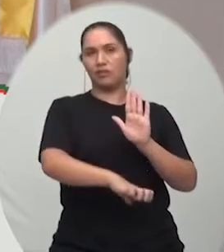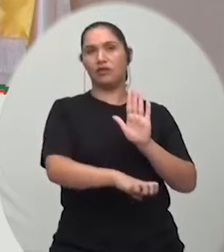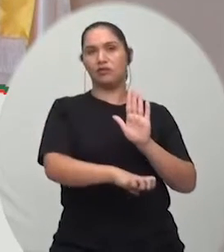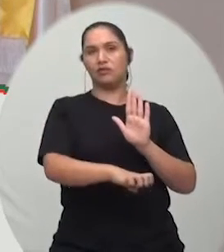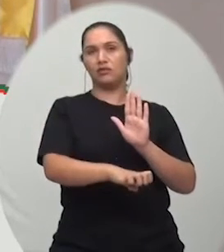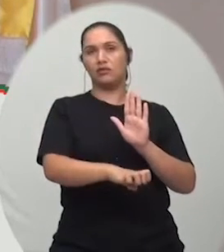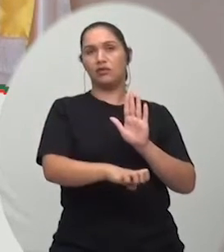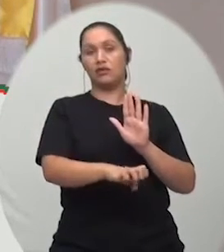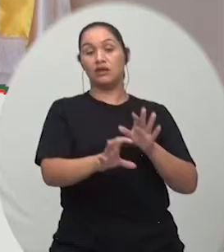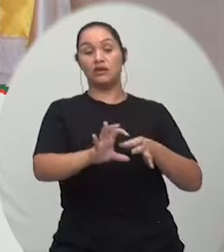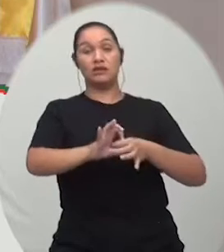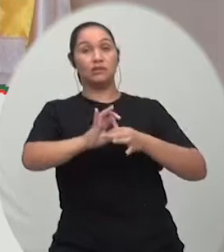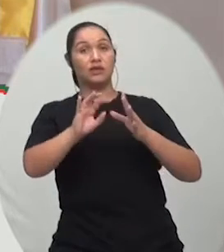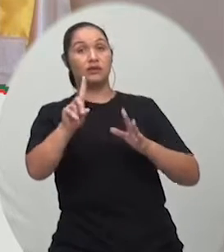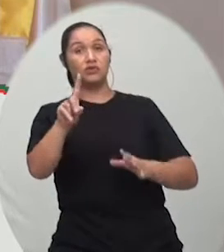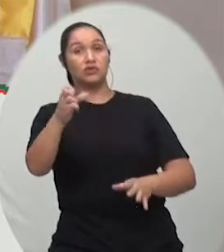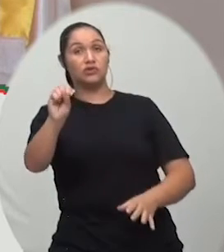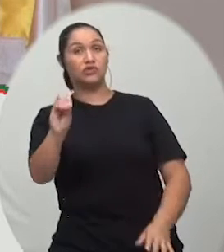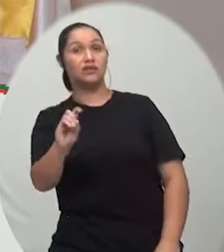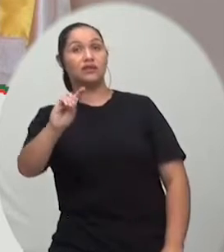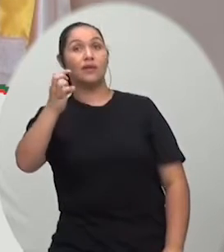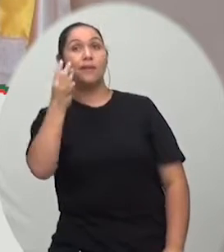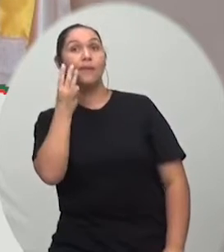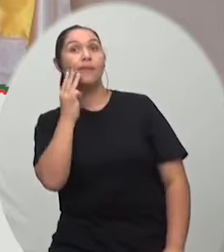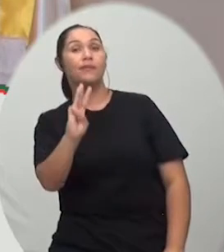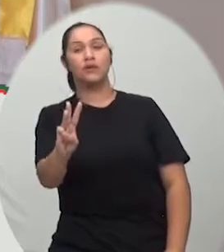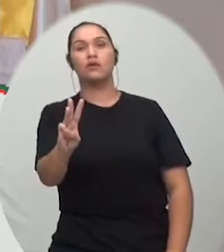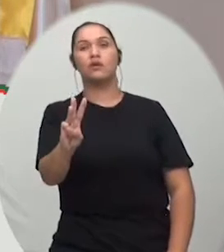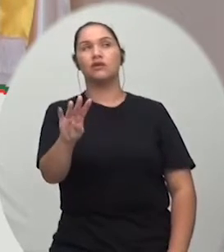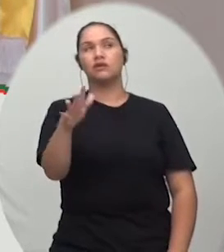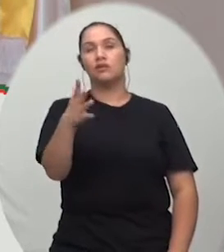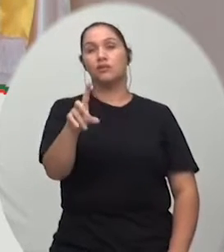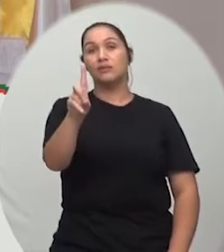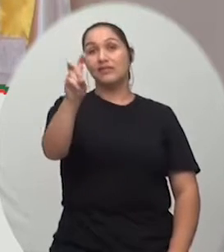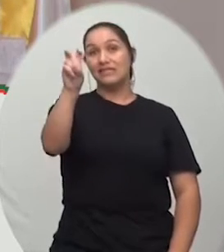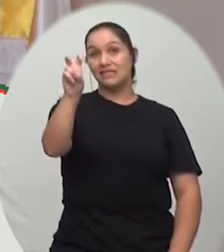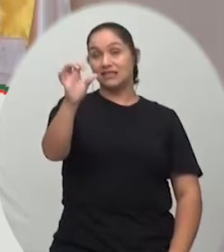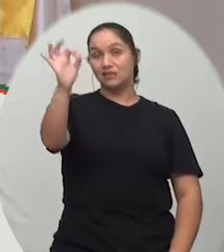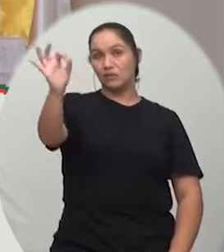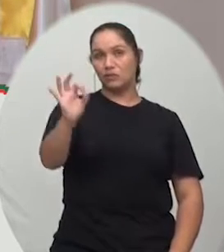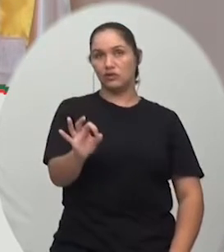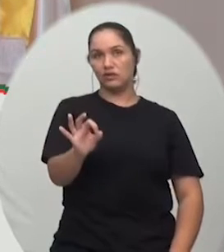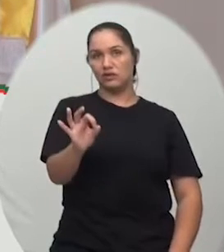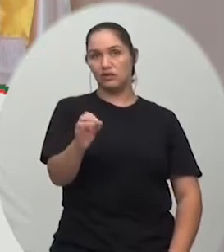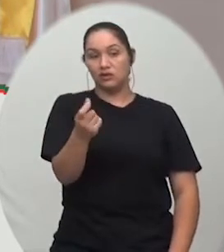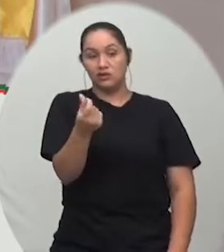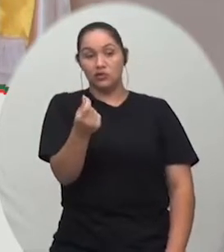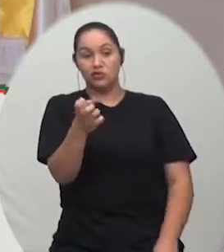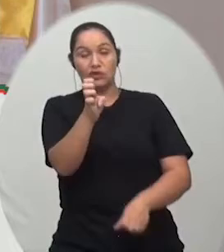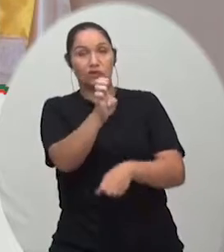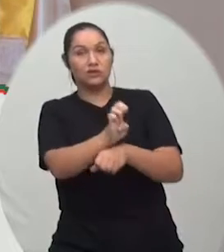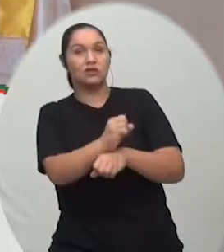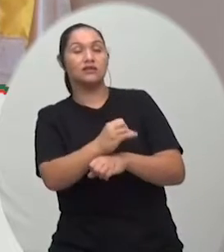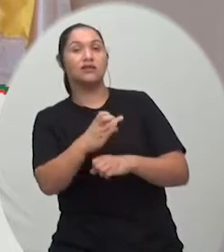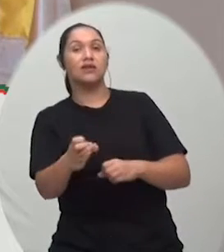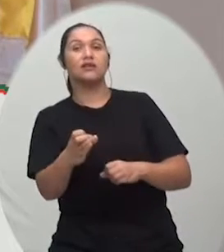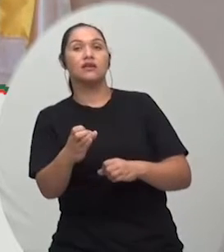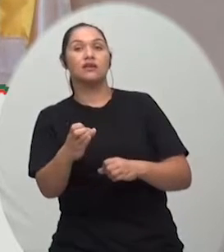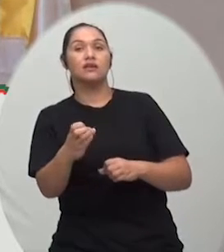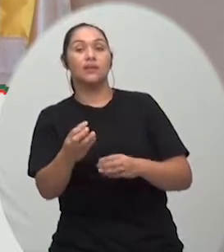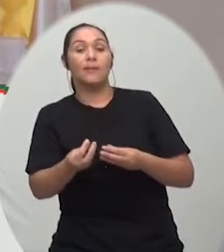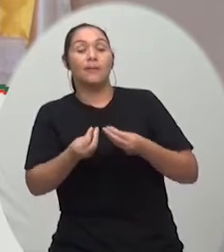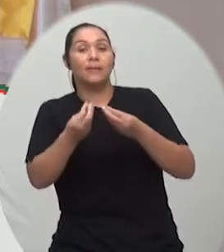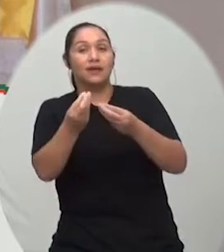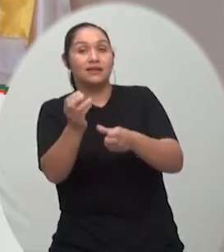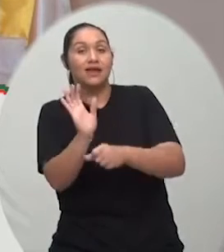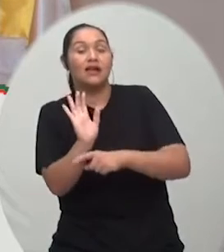liberação de 180 milhões que se refere a 15% do orçamento do Estado para os hospitais. E um